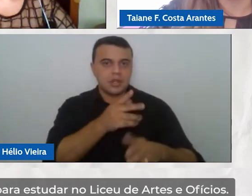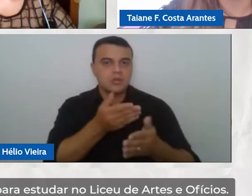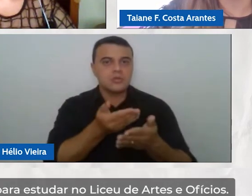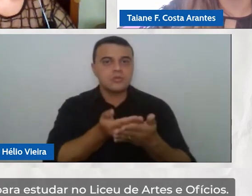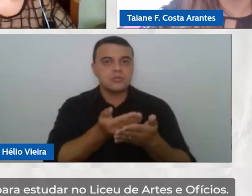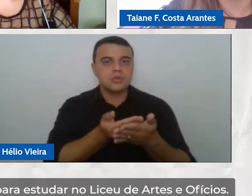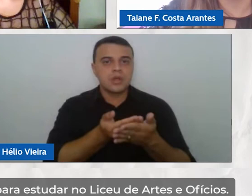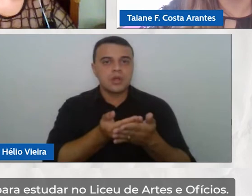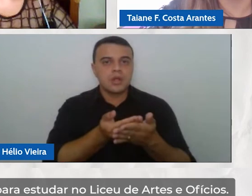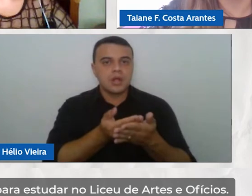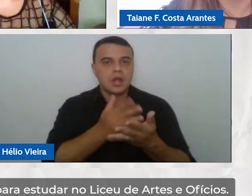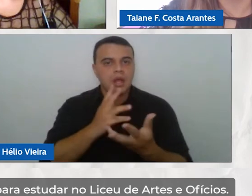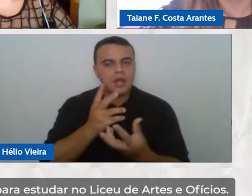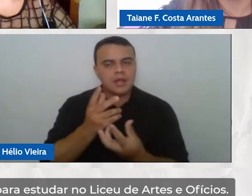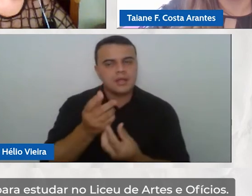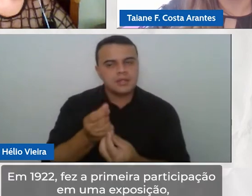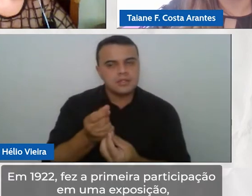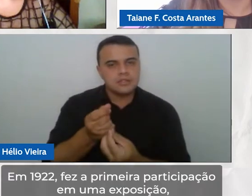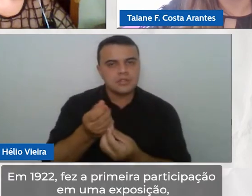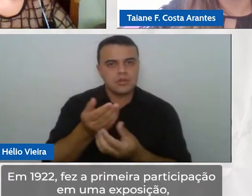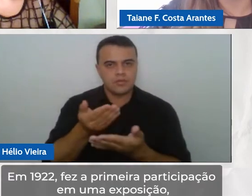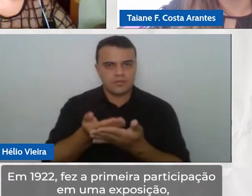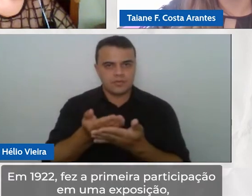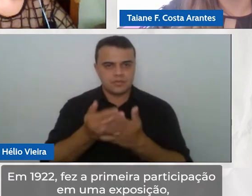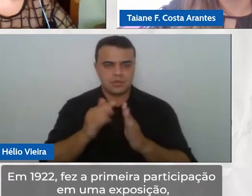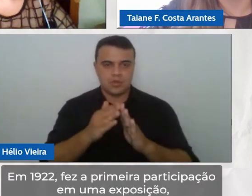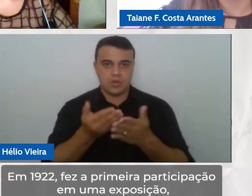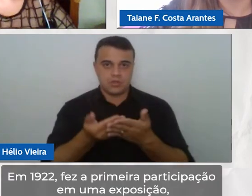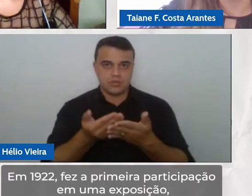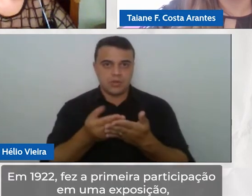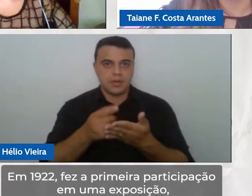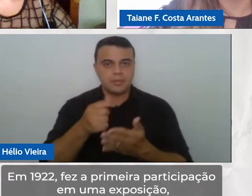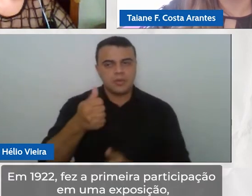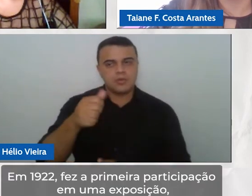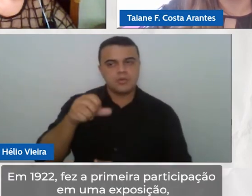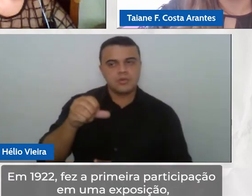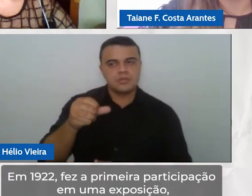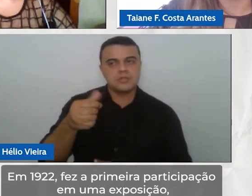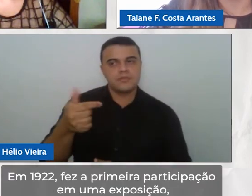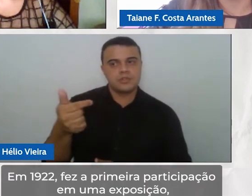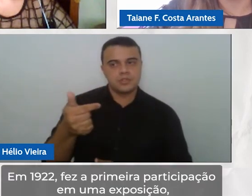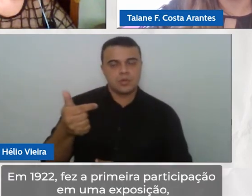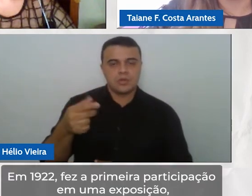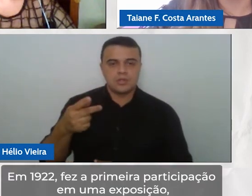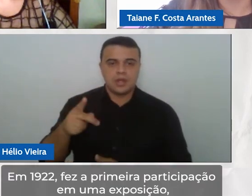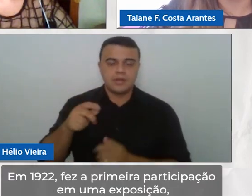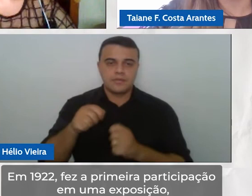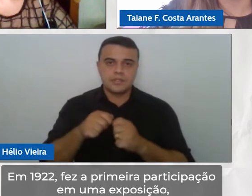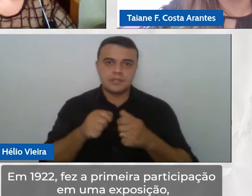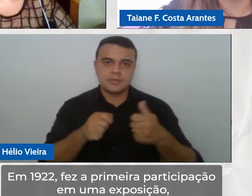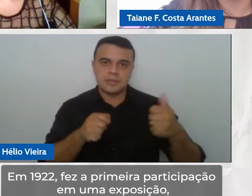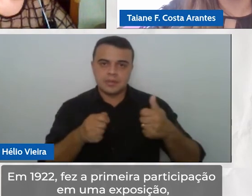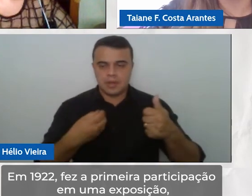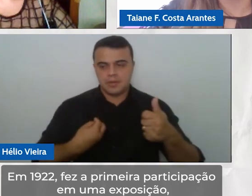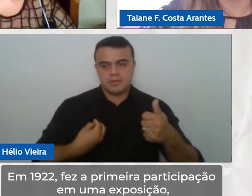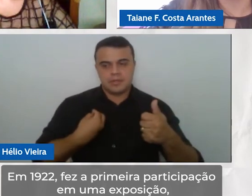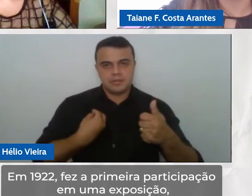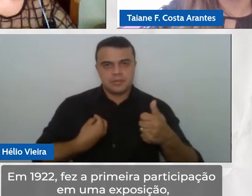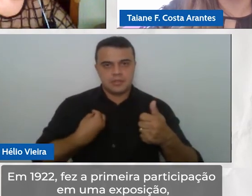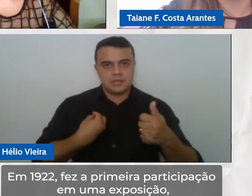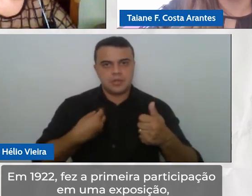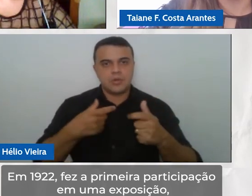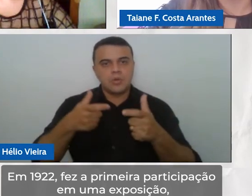Liceu Artes e Ofícios. Em 1922, fez a primeira participação em